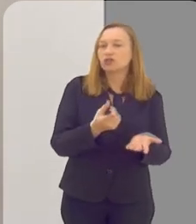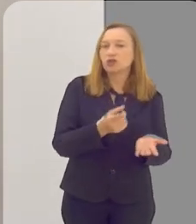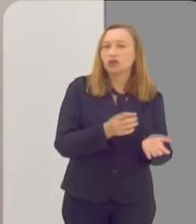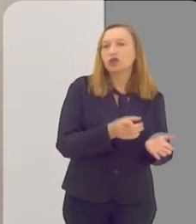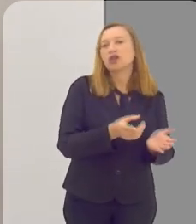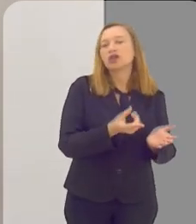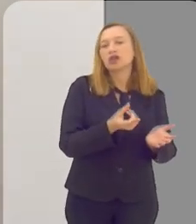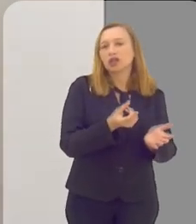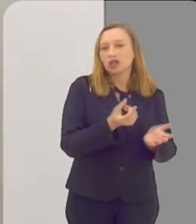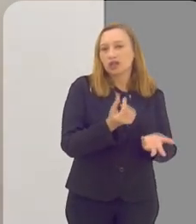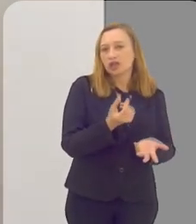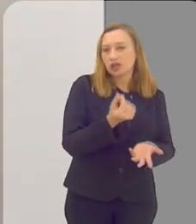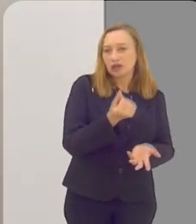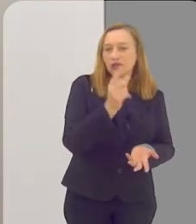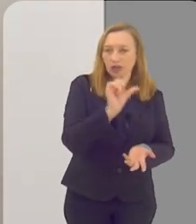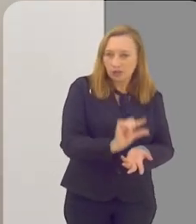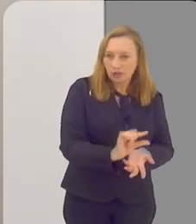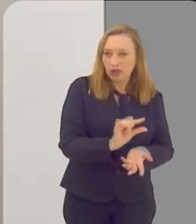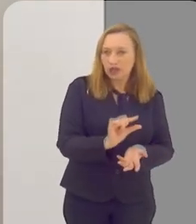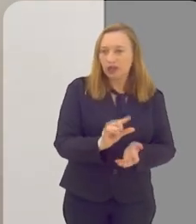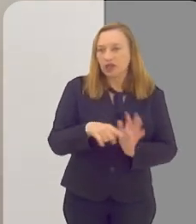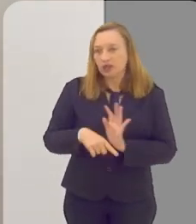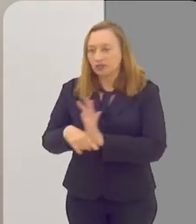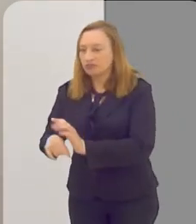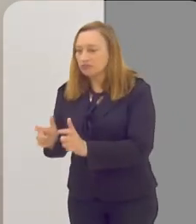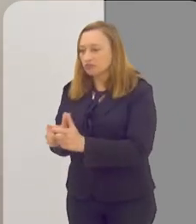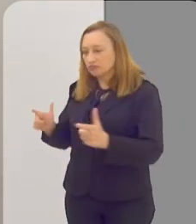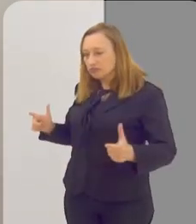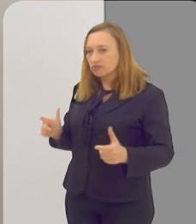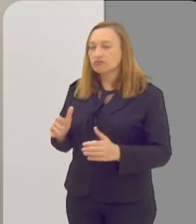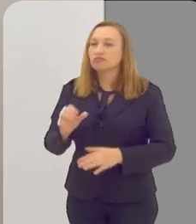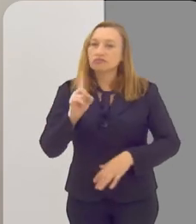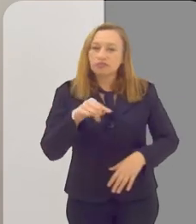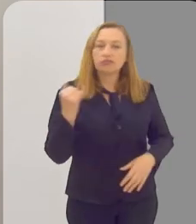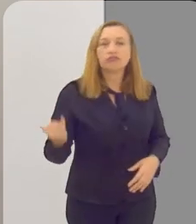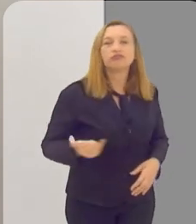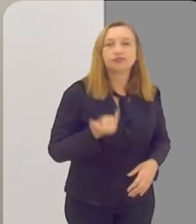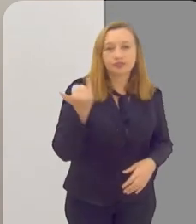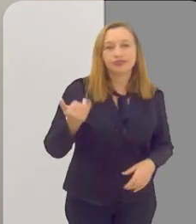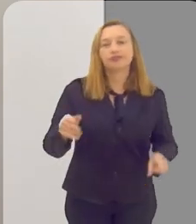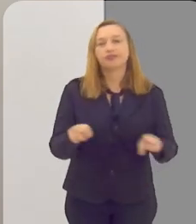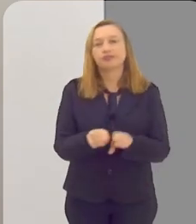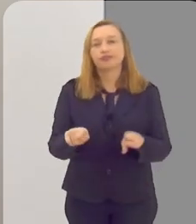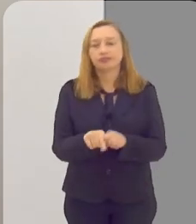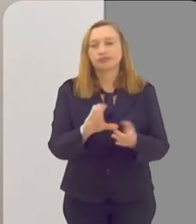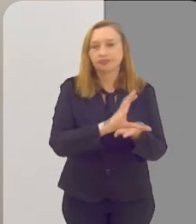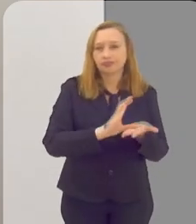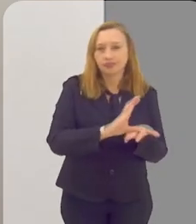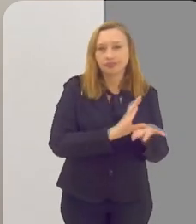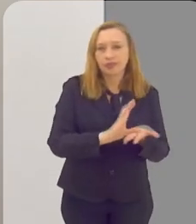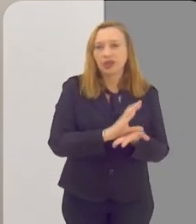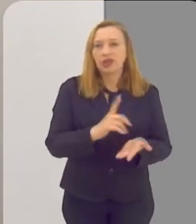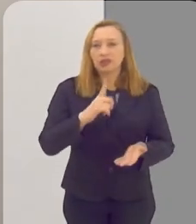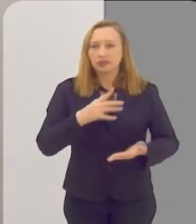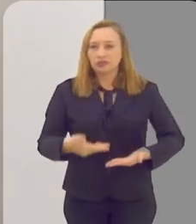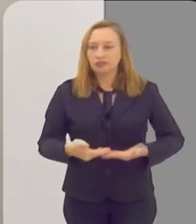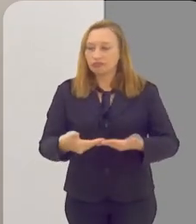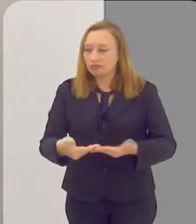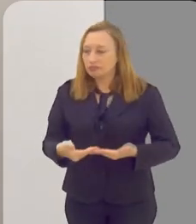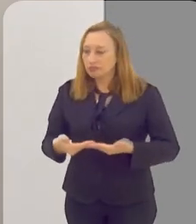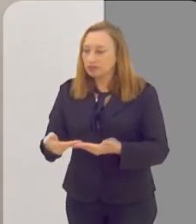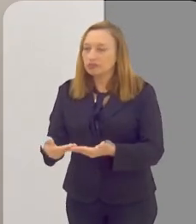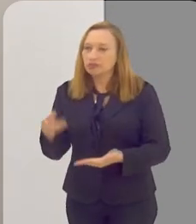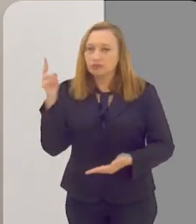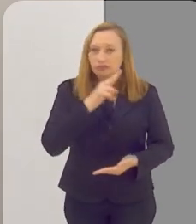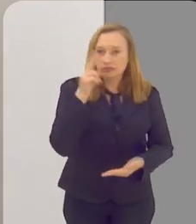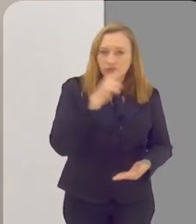custa menos e tem um benefício grande, para a gente priorizar e já ter entregas, que eu acho que é muito importante para o conselho a gente ter